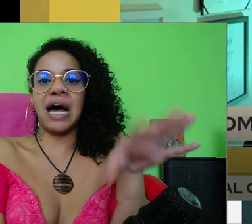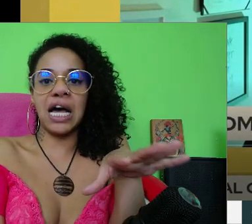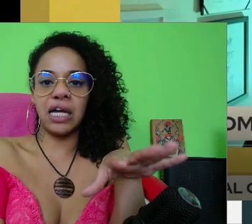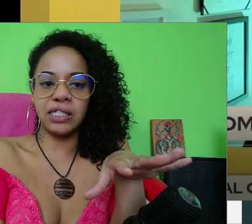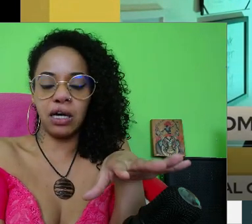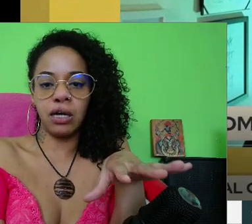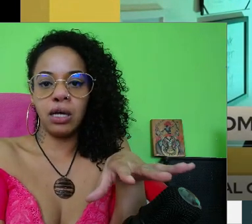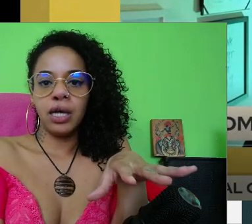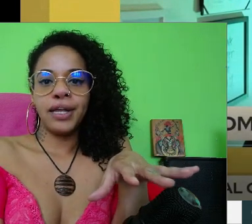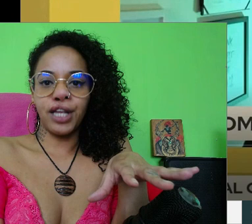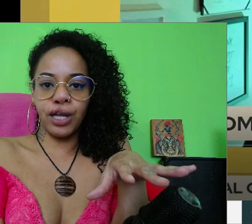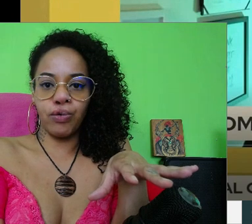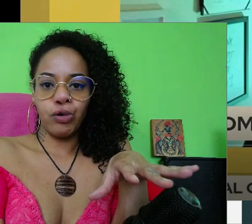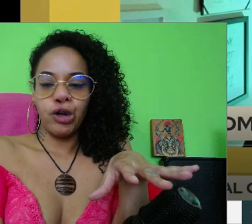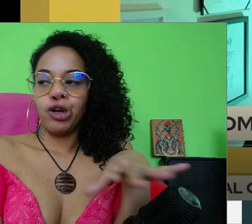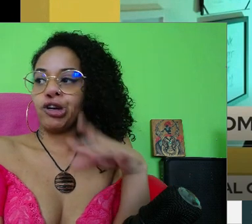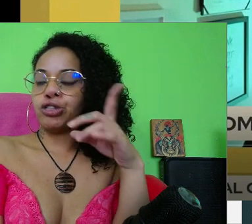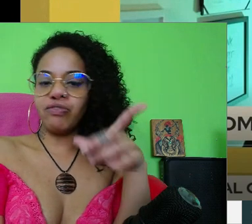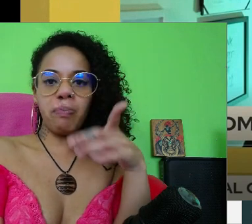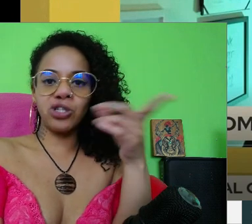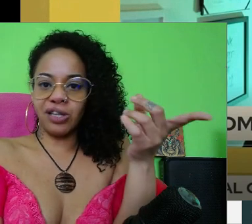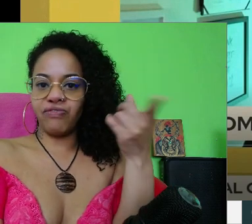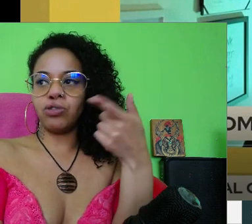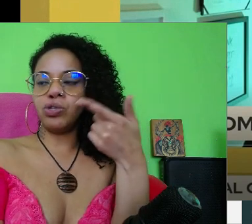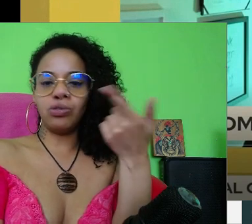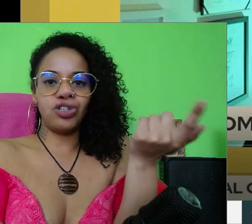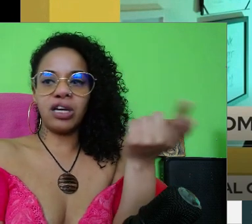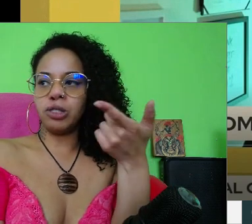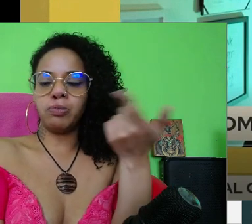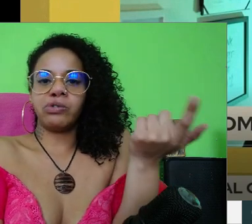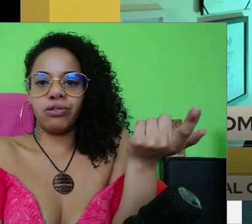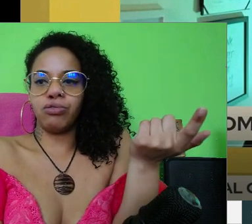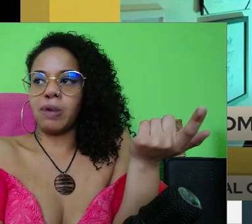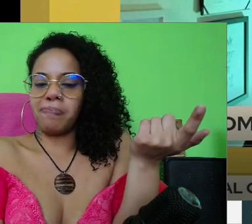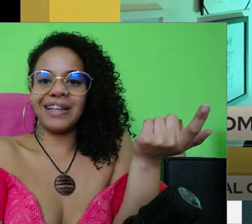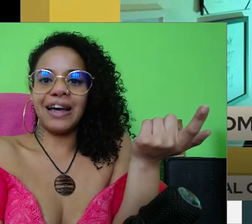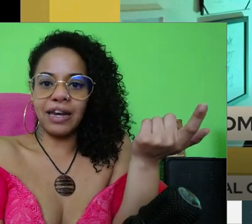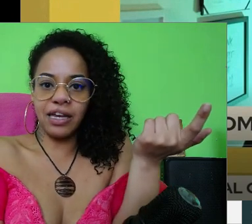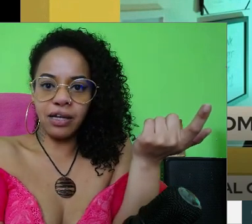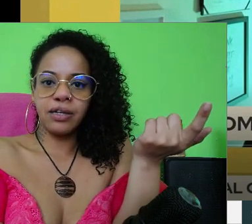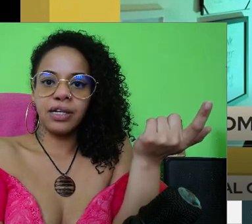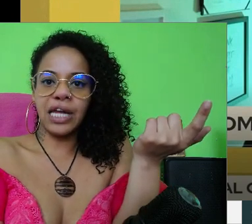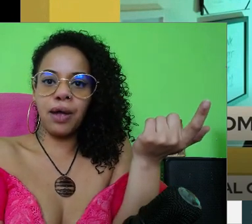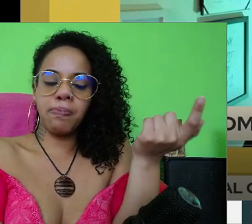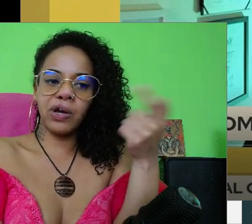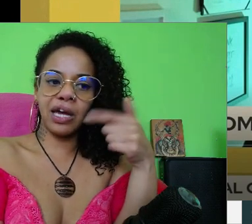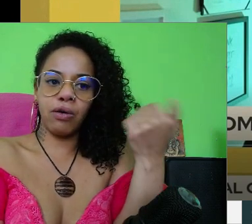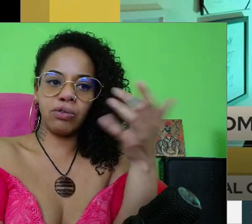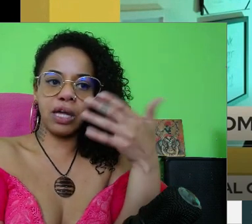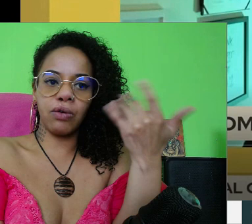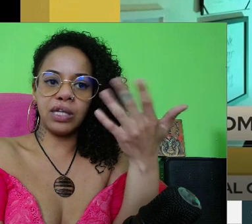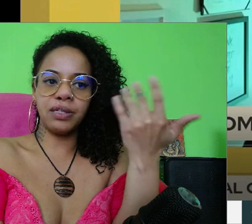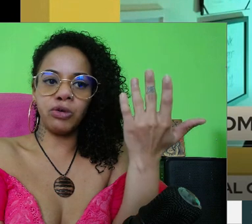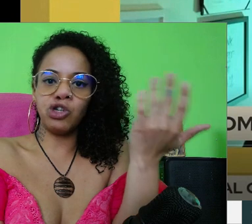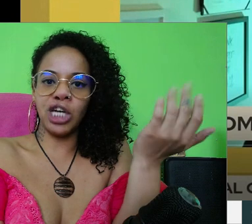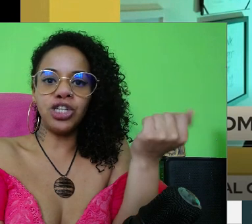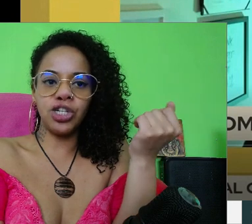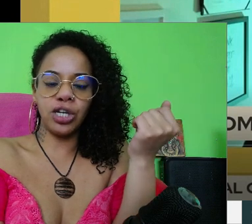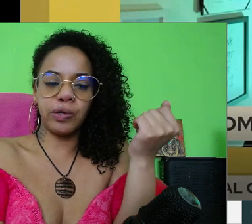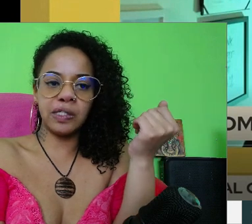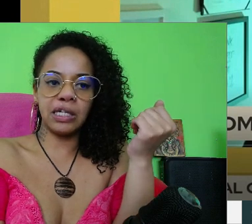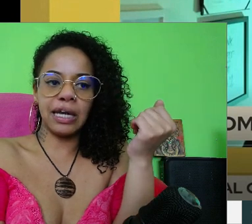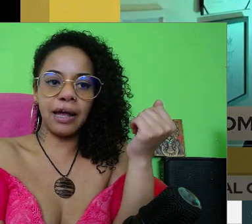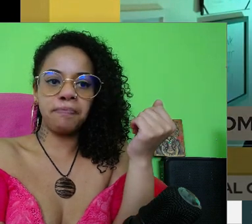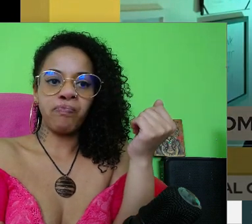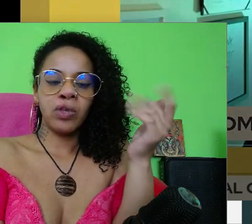farmácia entendeu Inclusive eu podia ter feito isso no dia que me expulsaram de uma padaria né porque eu tenho esse meu